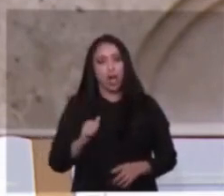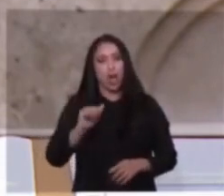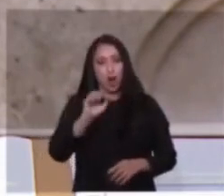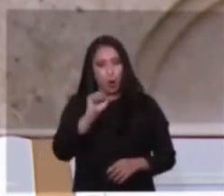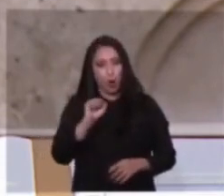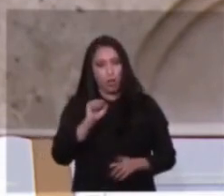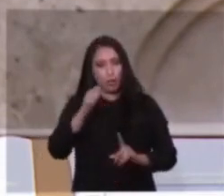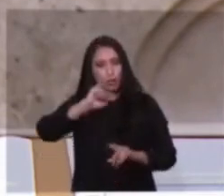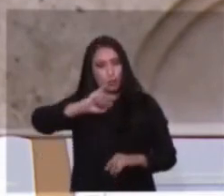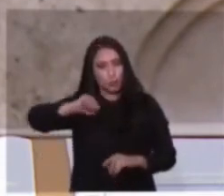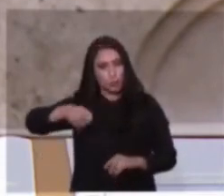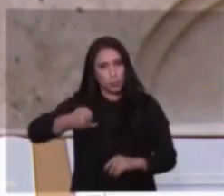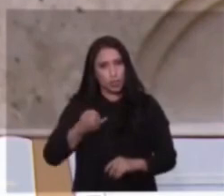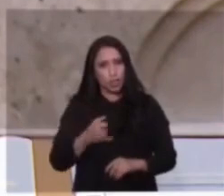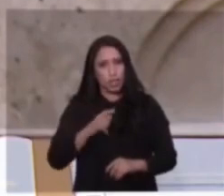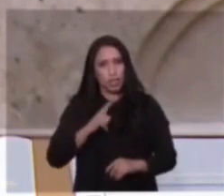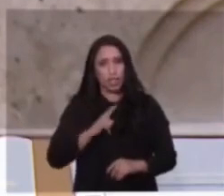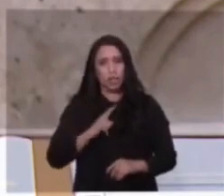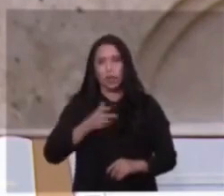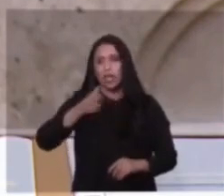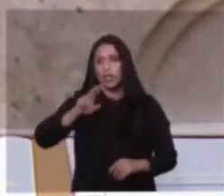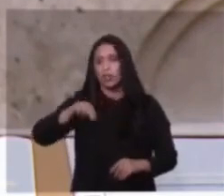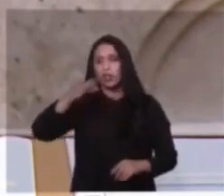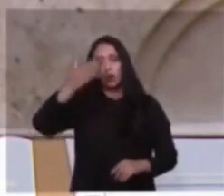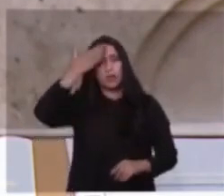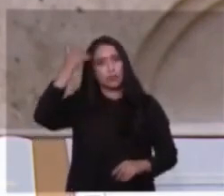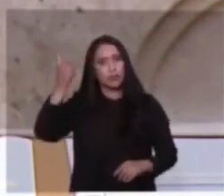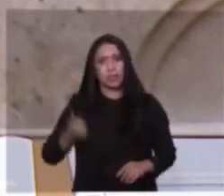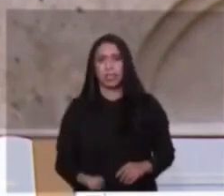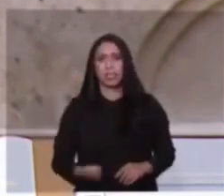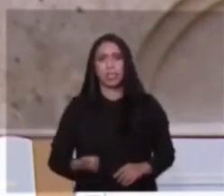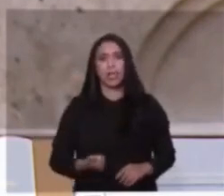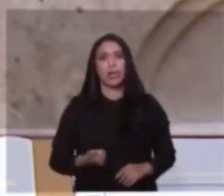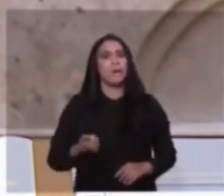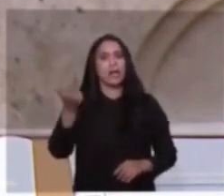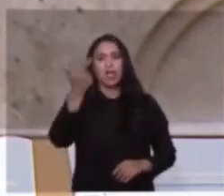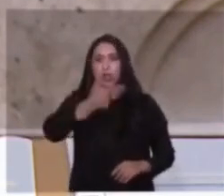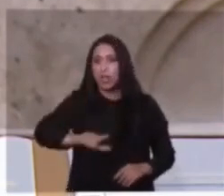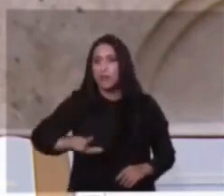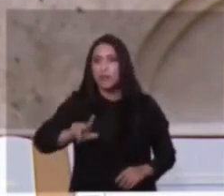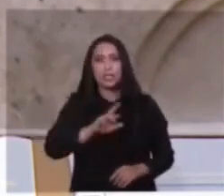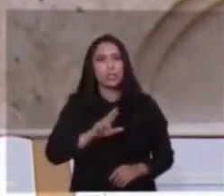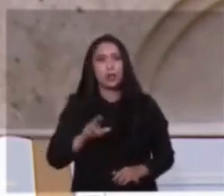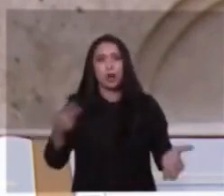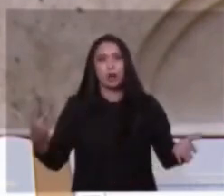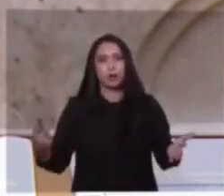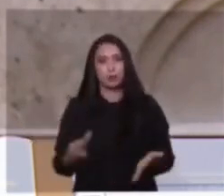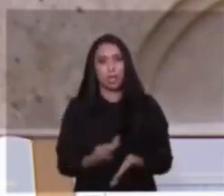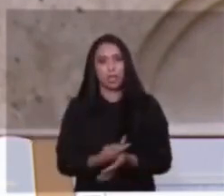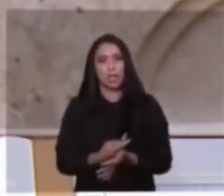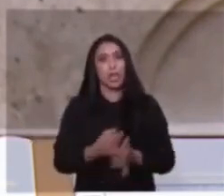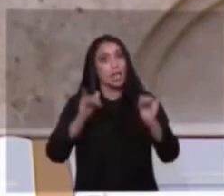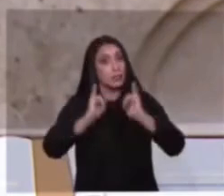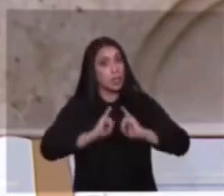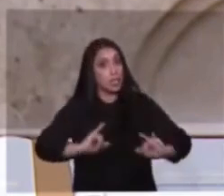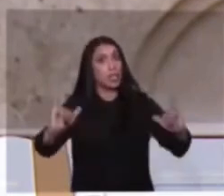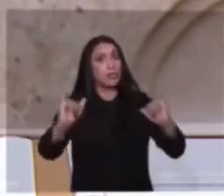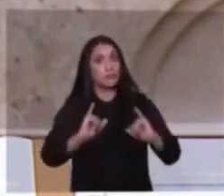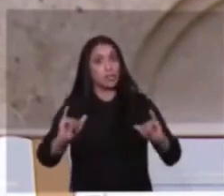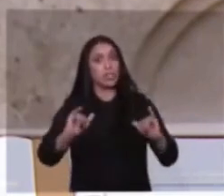esqueceremos jamais, para que não mais se repita e para que sirva de alerta de que